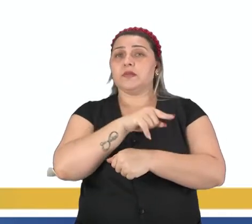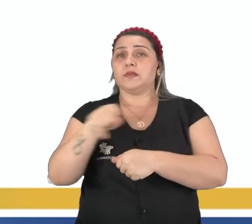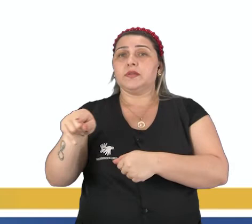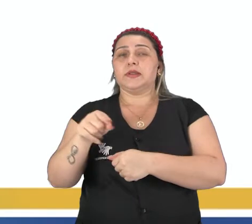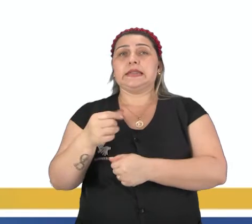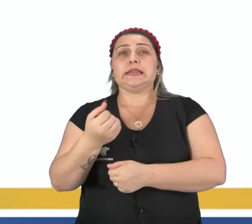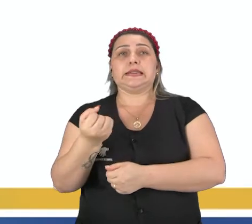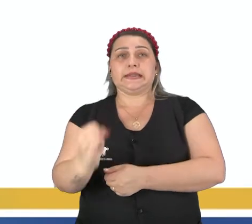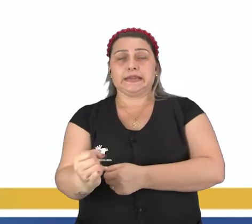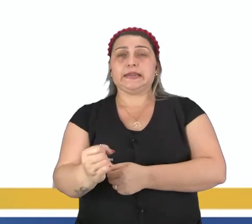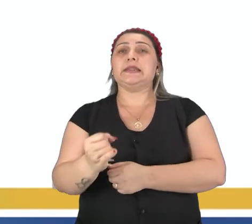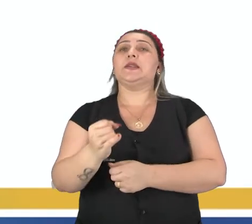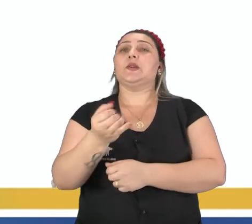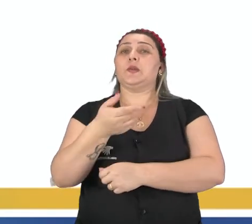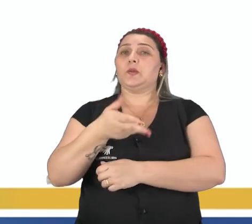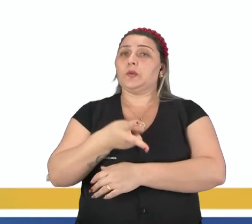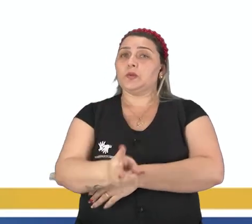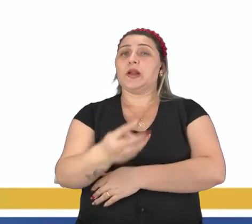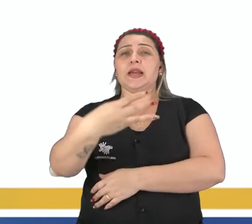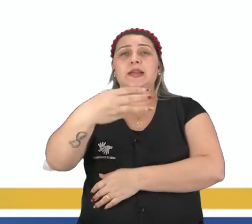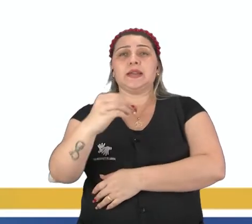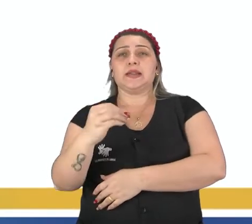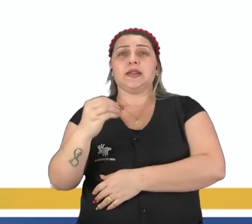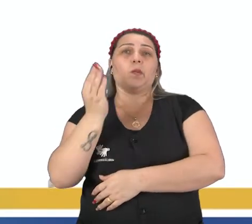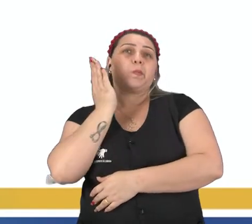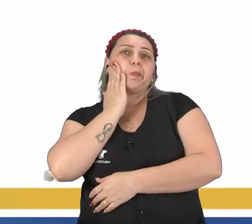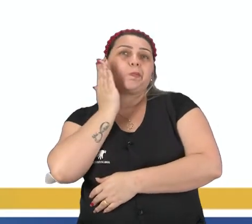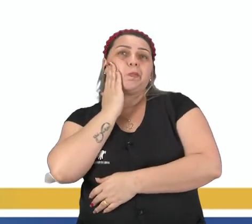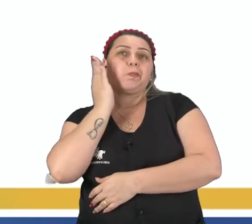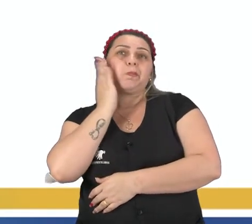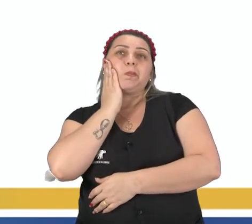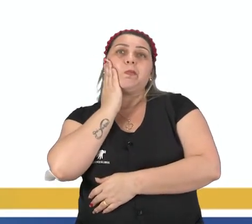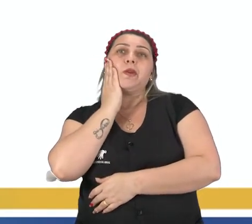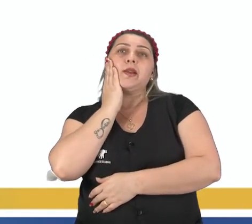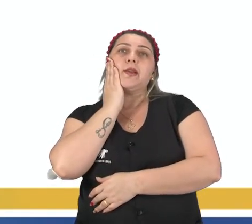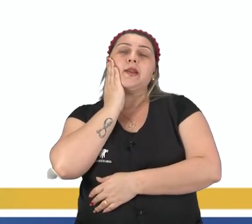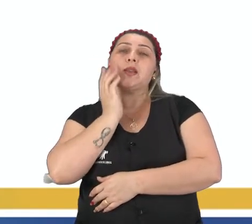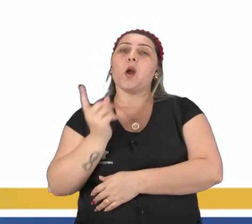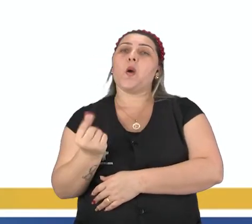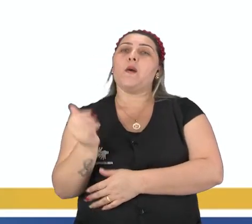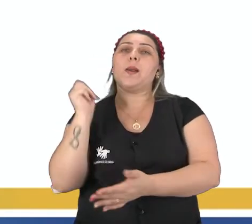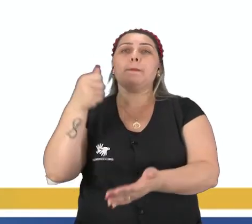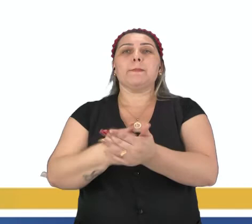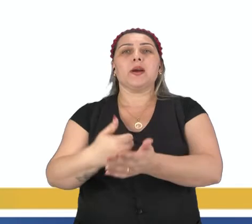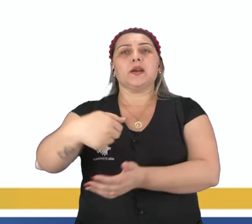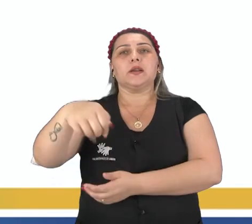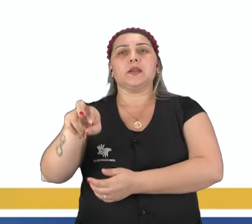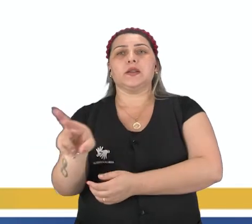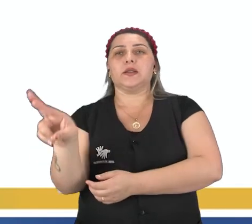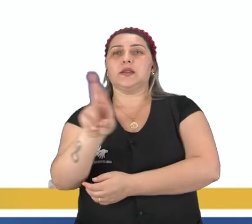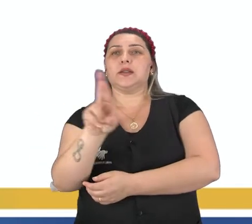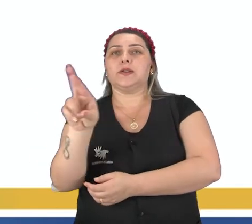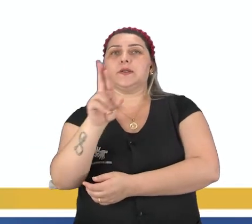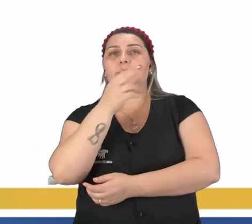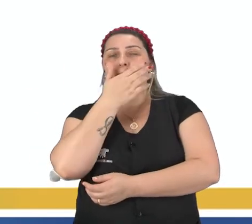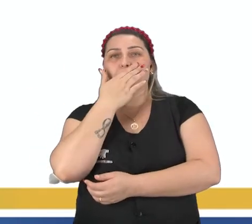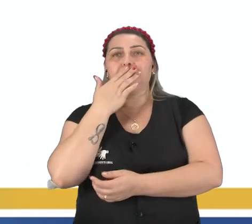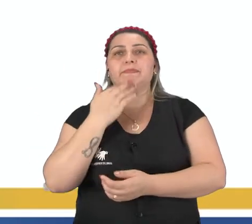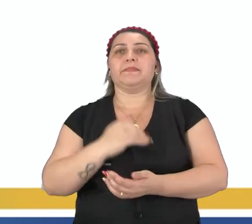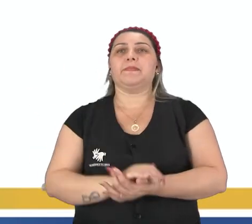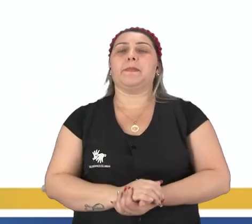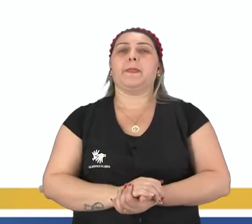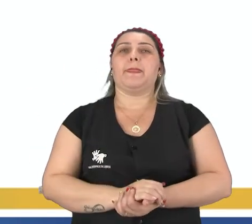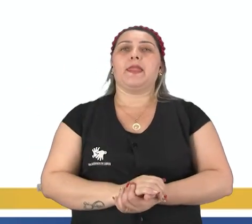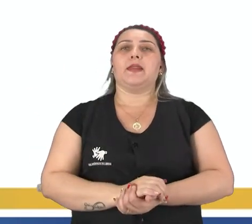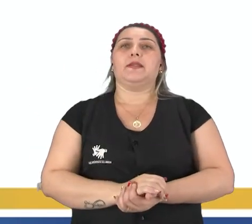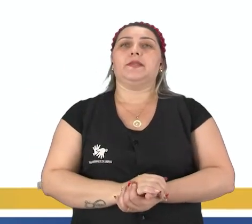Ó. Se esse padrão se mantiver, né? Se esse banho de 1 hora com chuveiro elétrico no modo inverno se mantiver todos os dias, ao longo de 30 dias, o valor